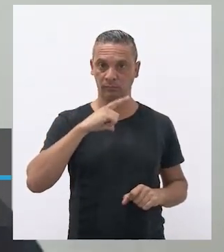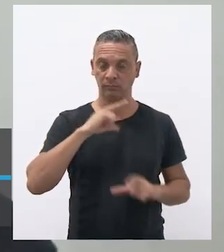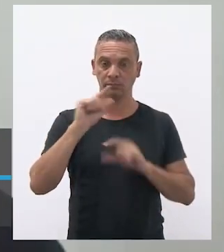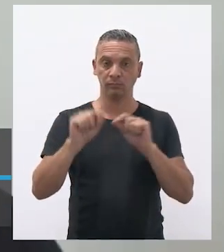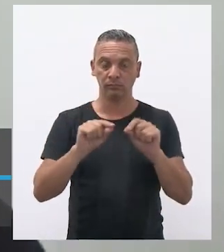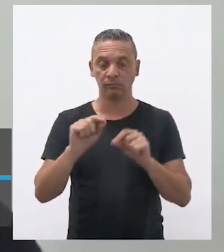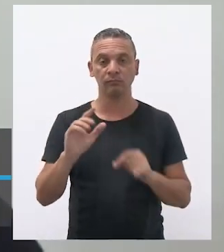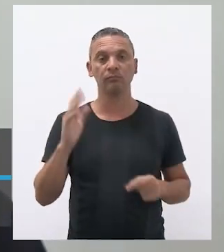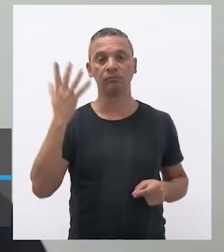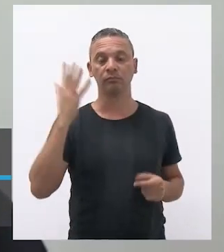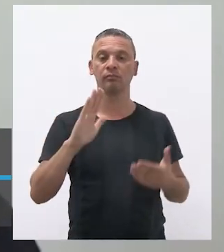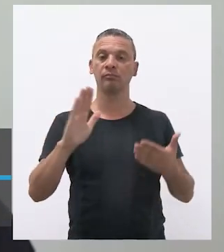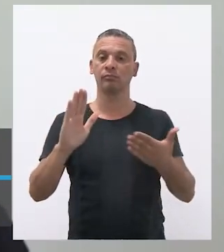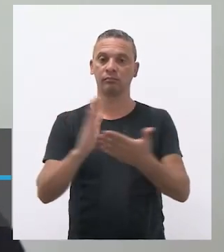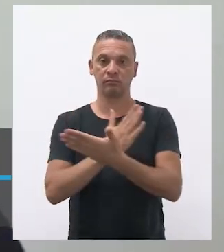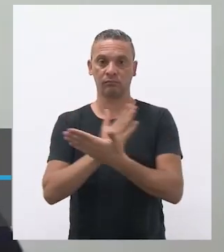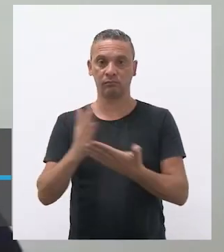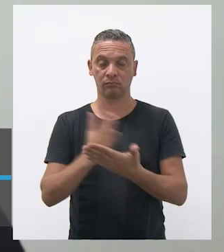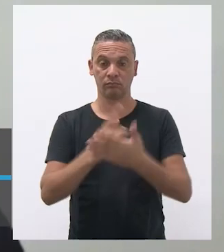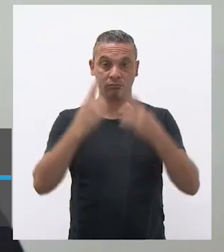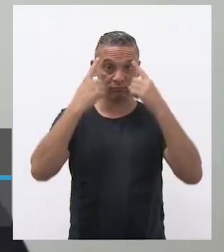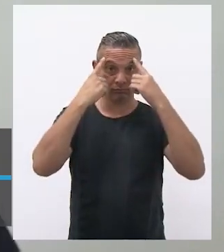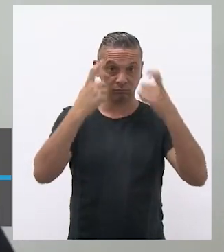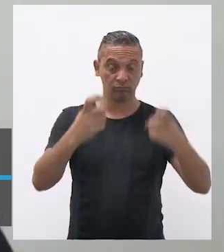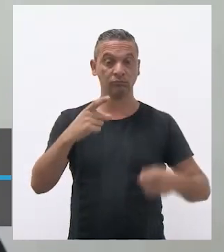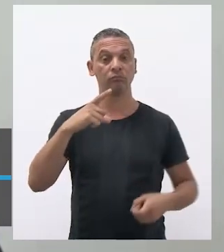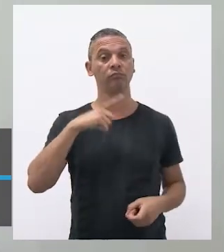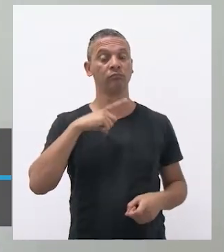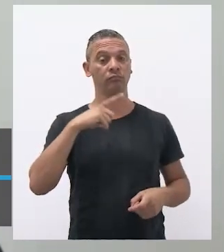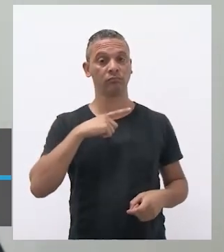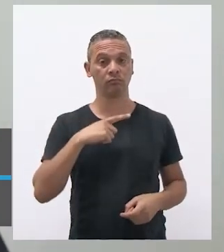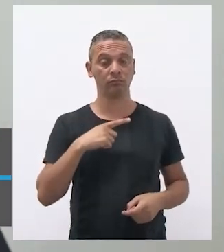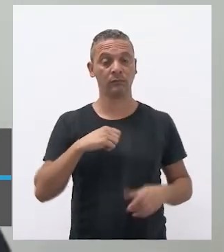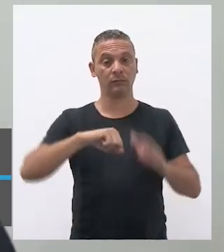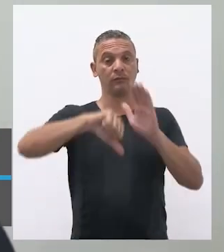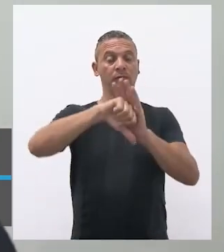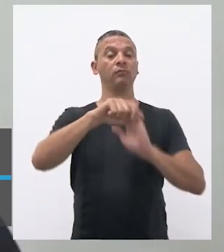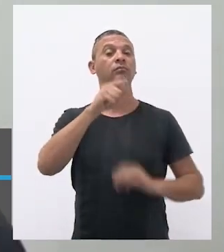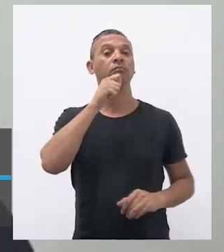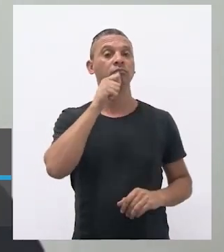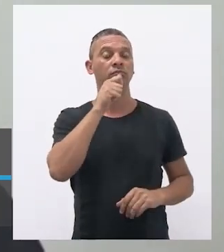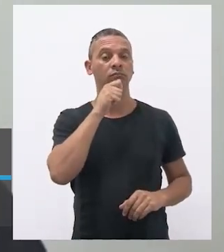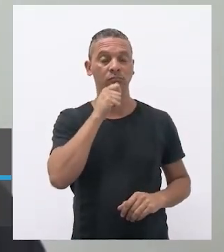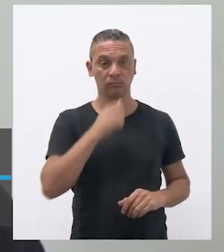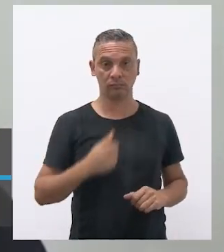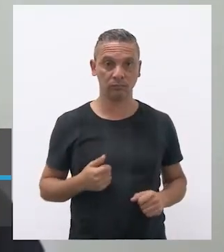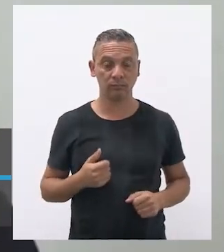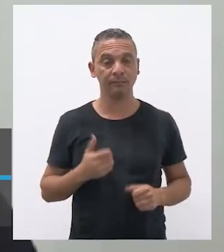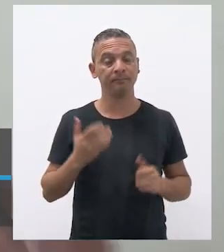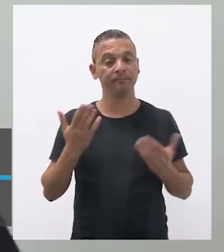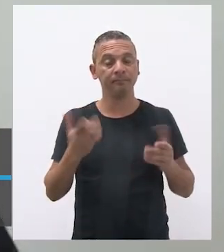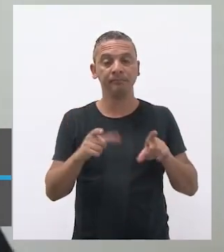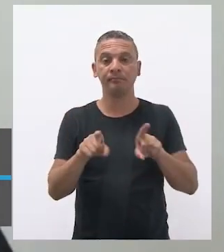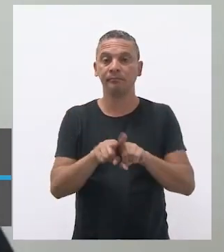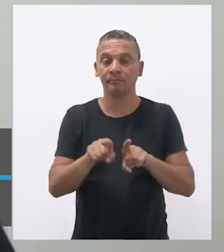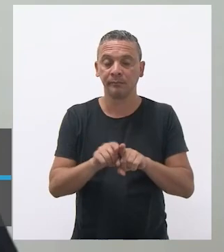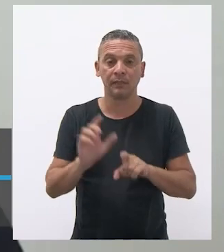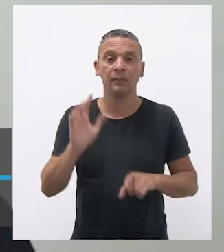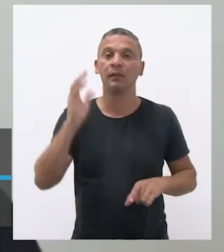à calúnia, injúria ou difamação. A violência patrimonial, a Lei Maria da Penha define como sendo qualquer conduta